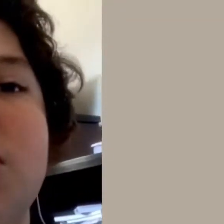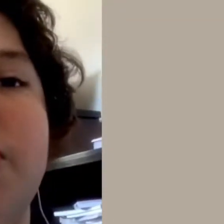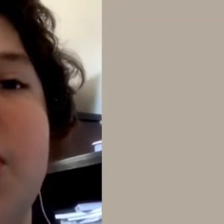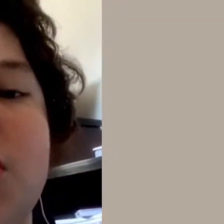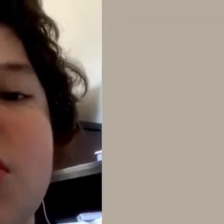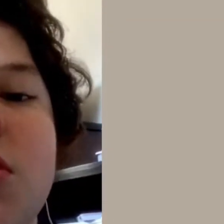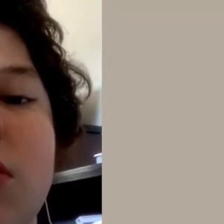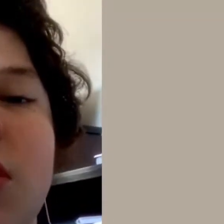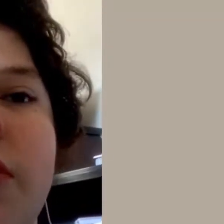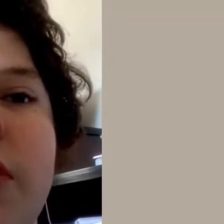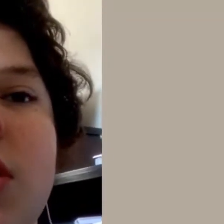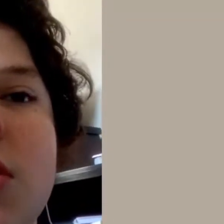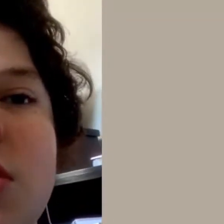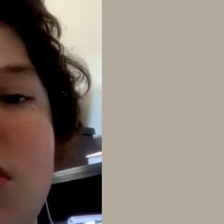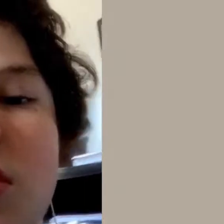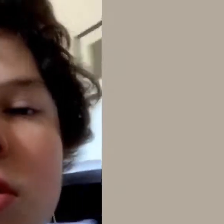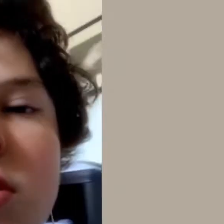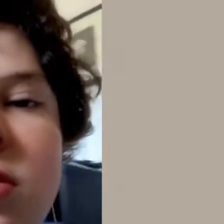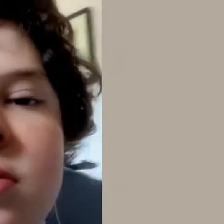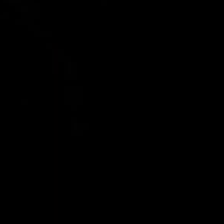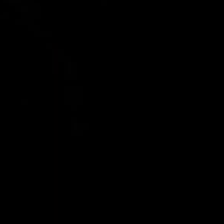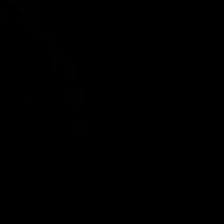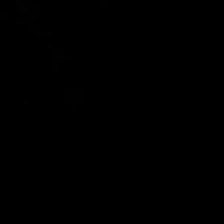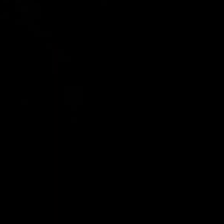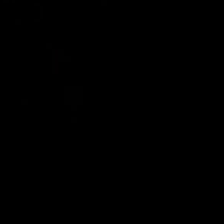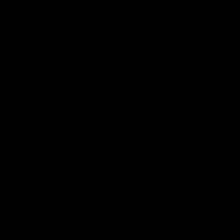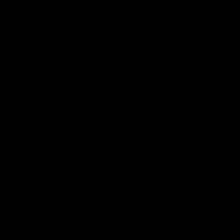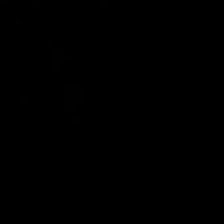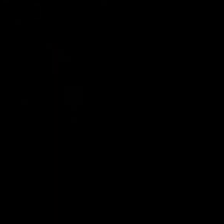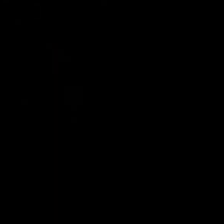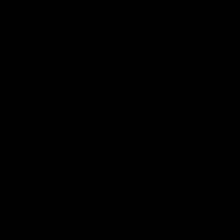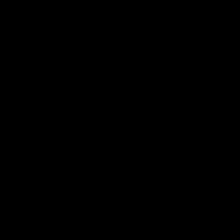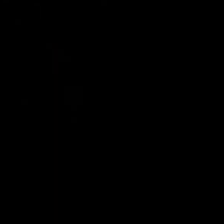um modo diferente de contar velhas histórias.